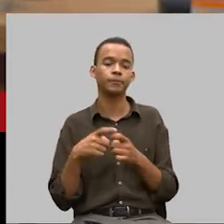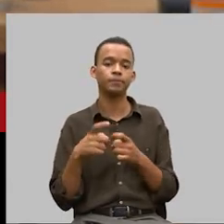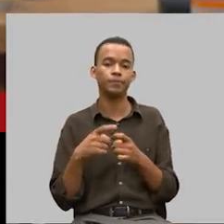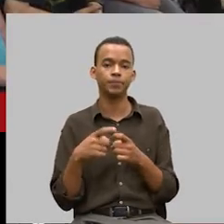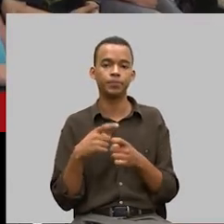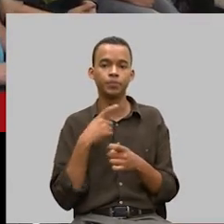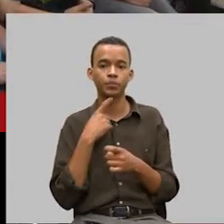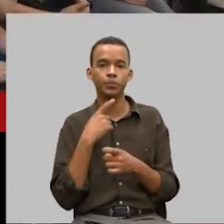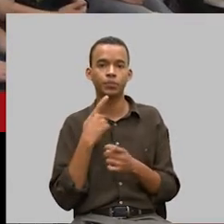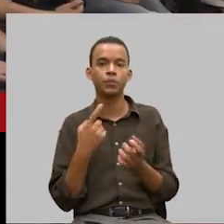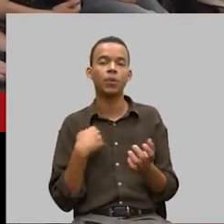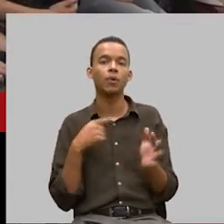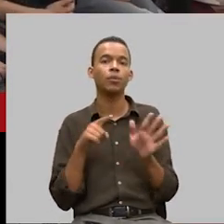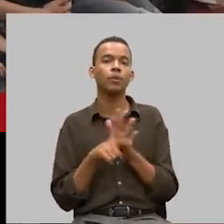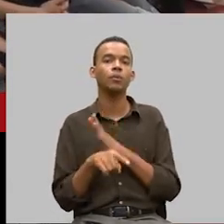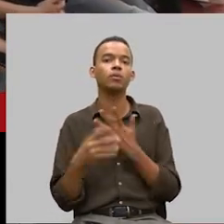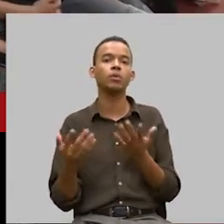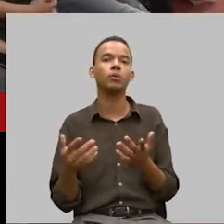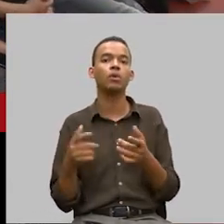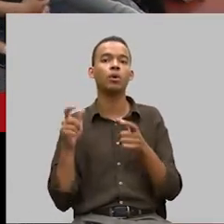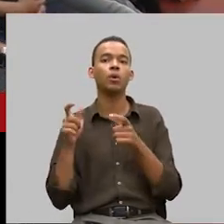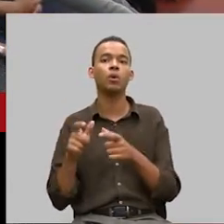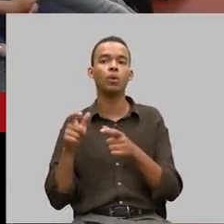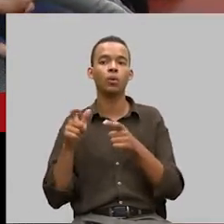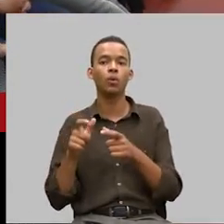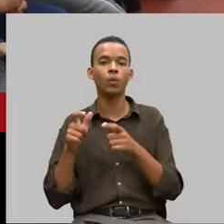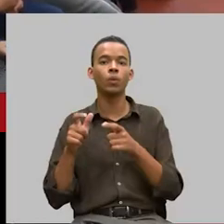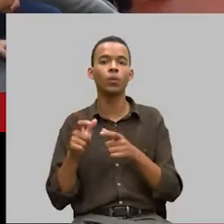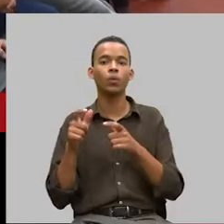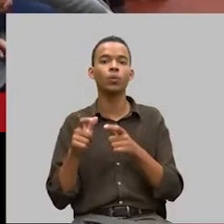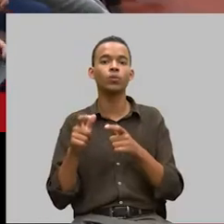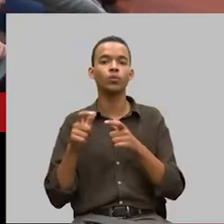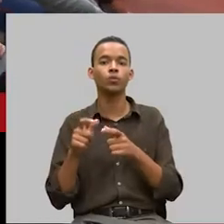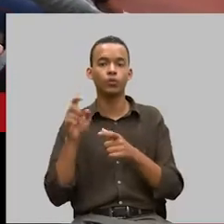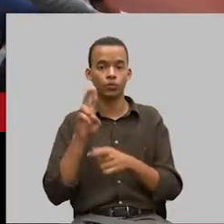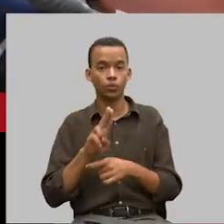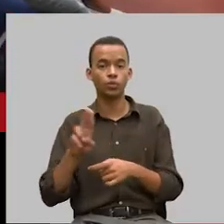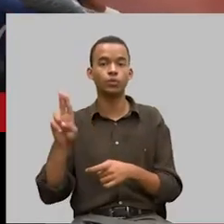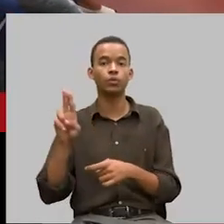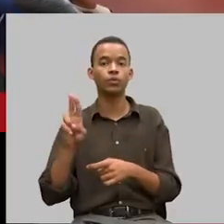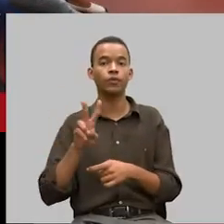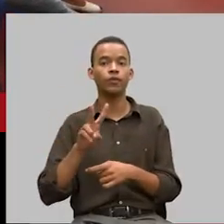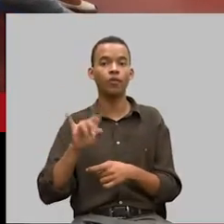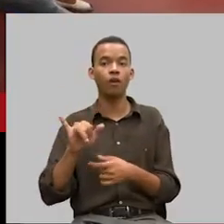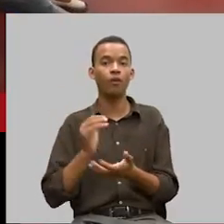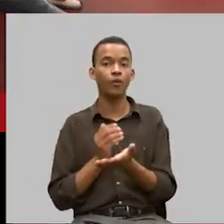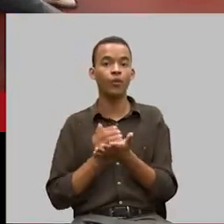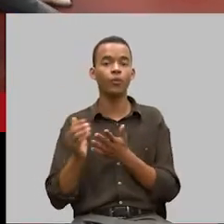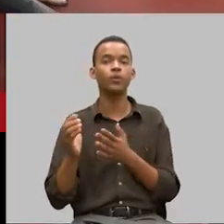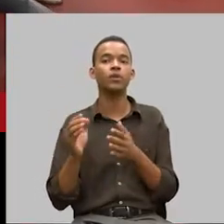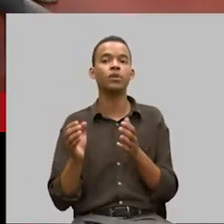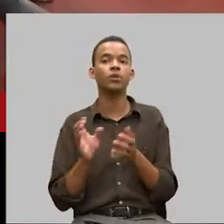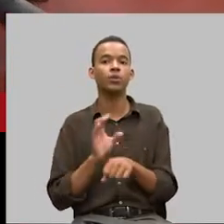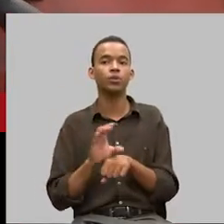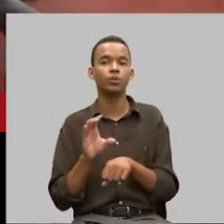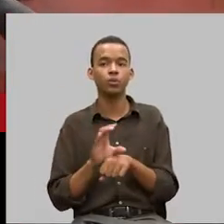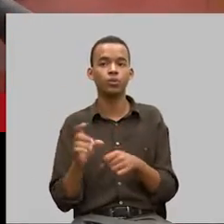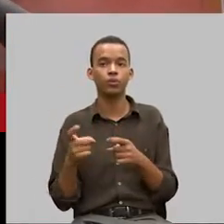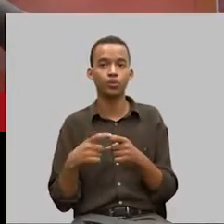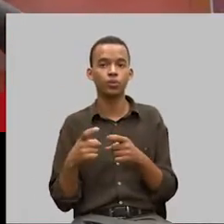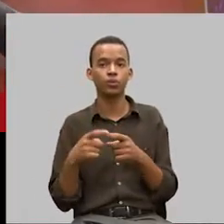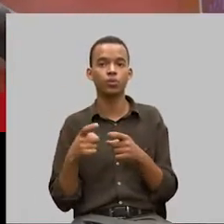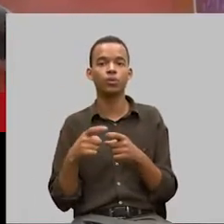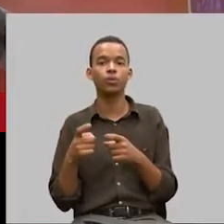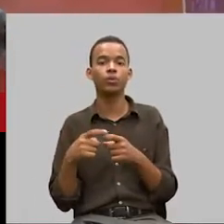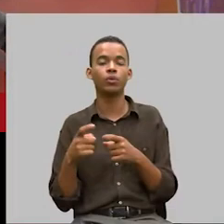qual Universidade vai ter o prazer de inaugurar um curso de medicina É voltado